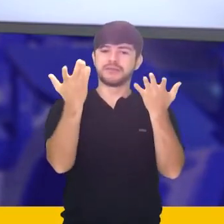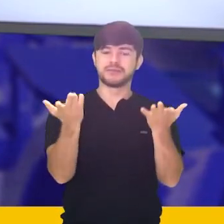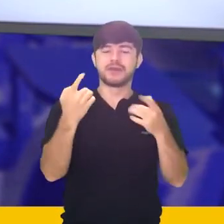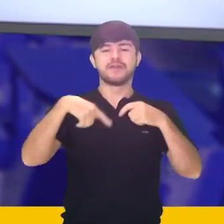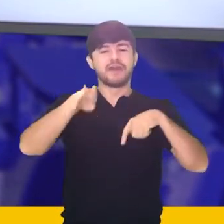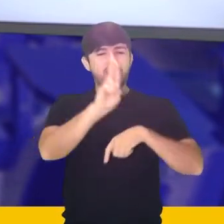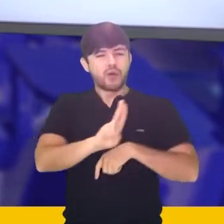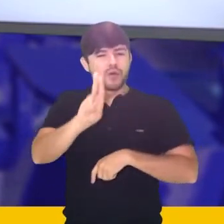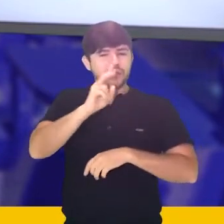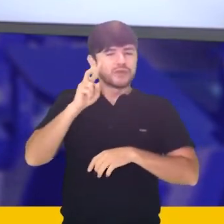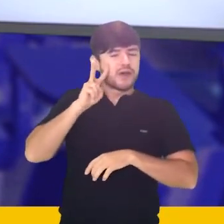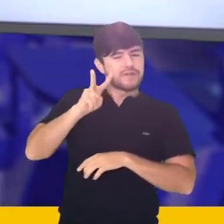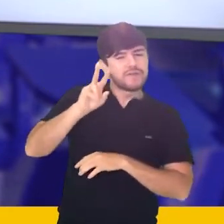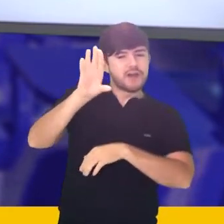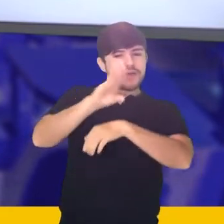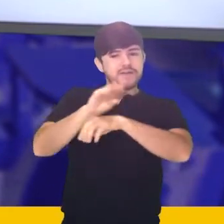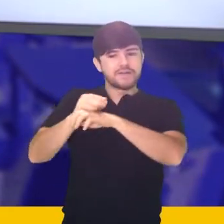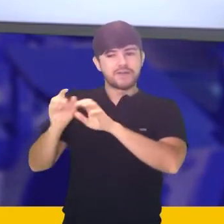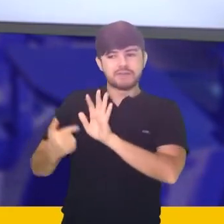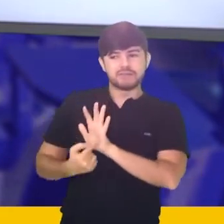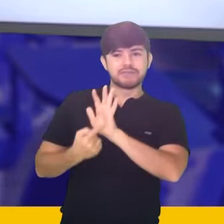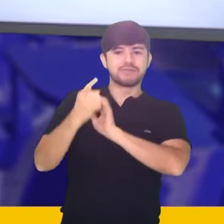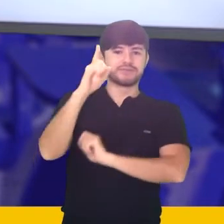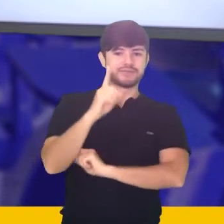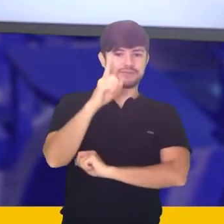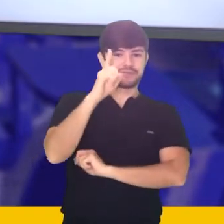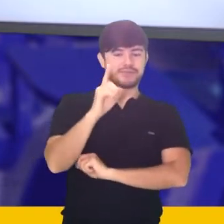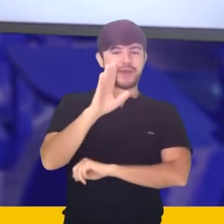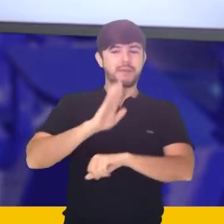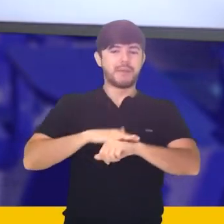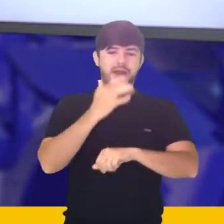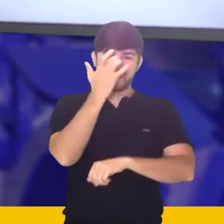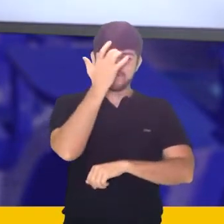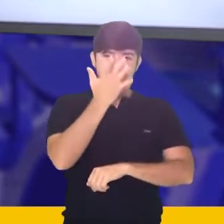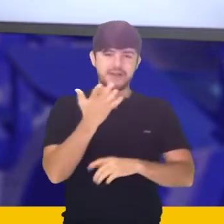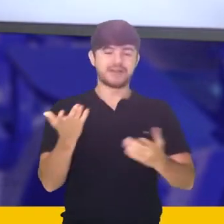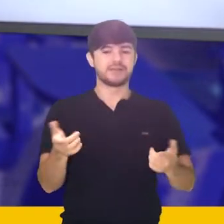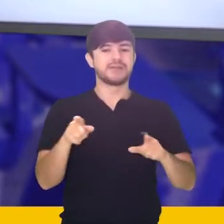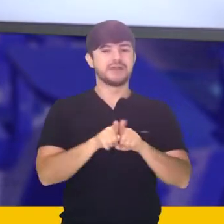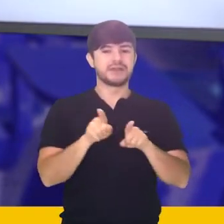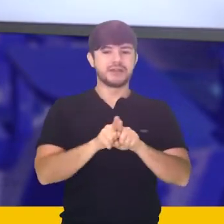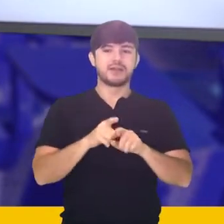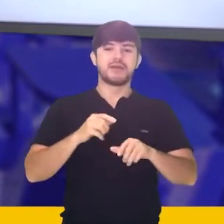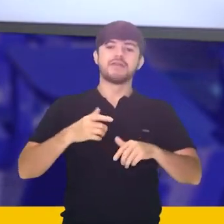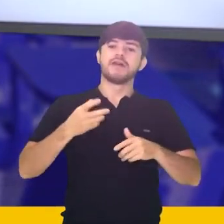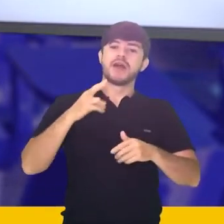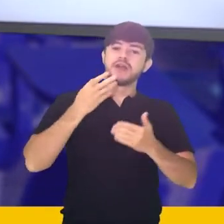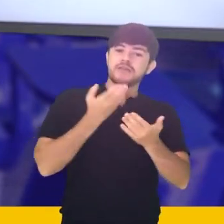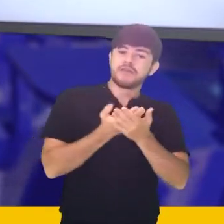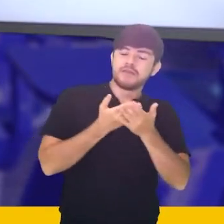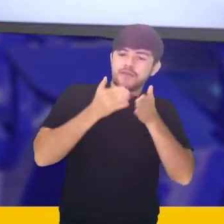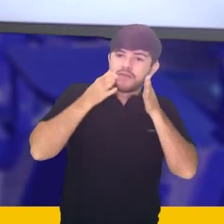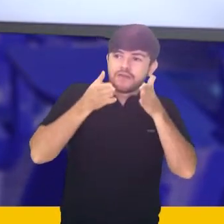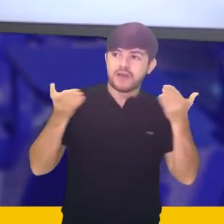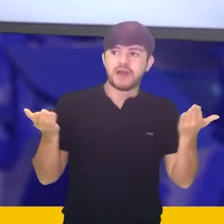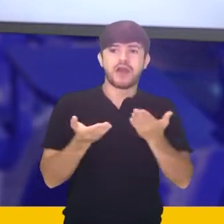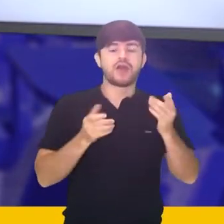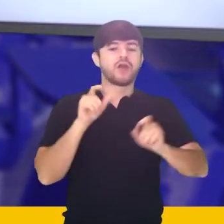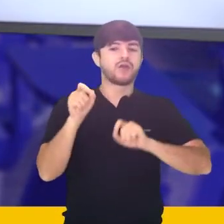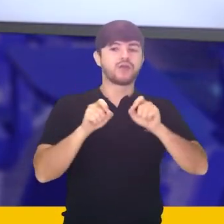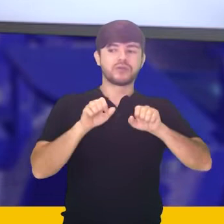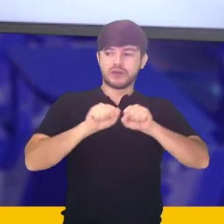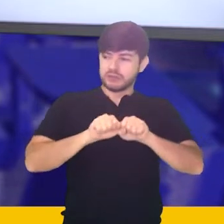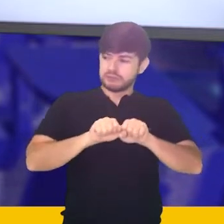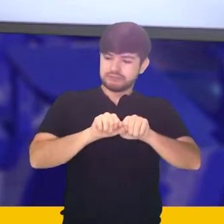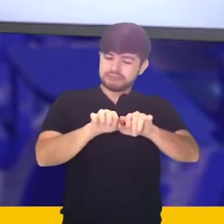imagens também para isso ficar um pouco mais fácil, tá? E a gente vai trabalhar com a distribuição etária da população ou estrutura